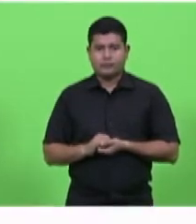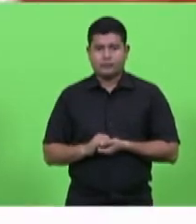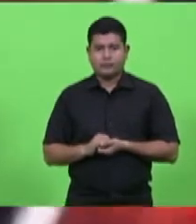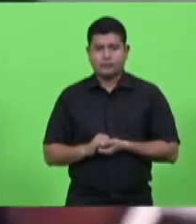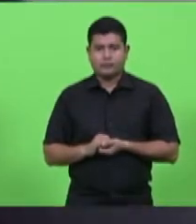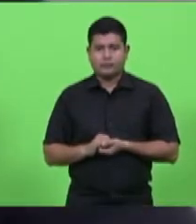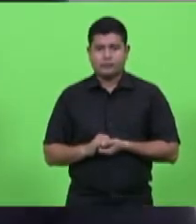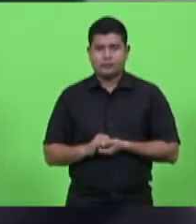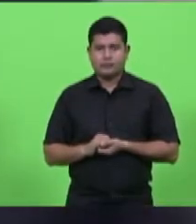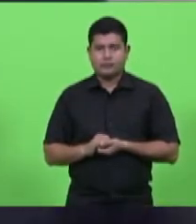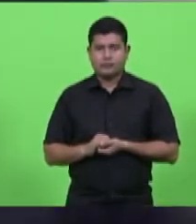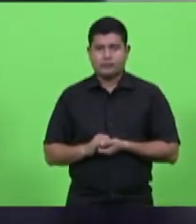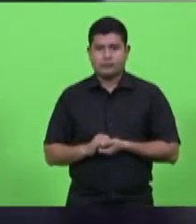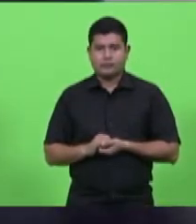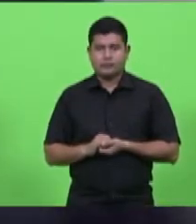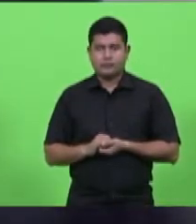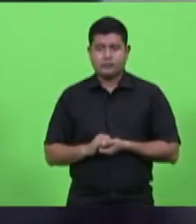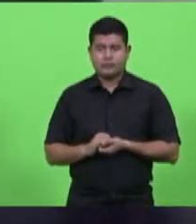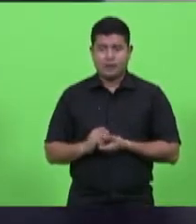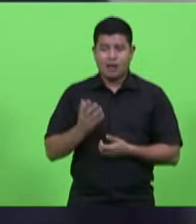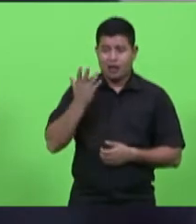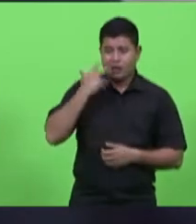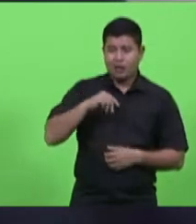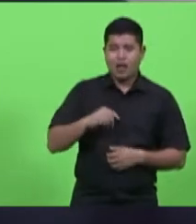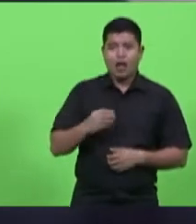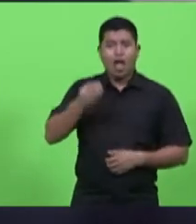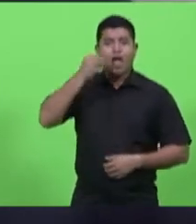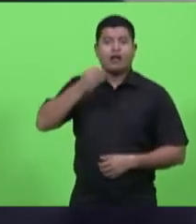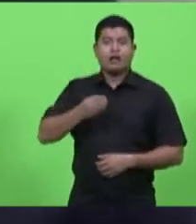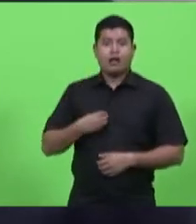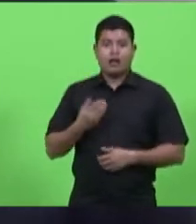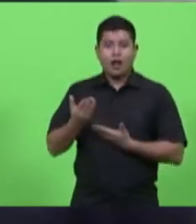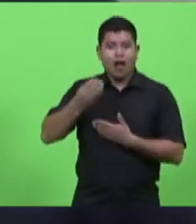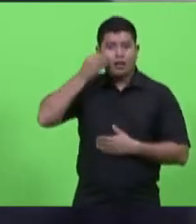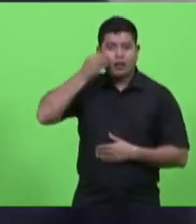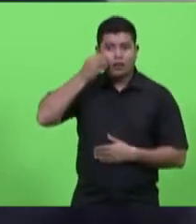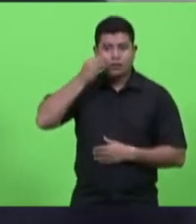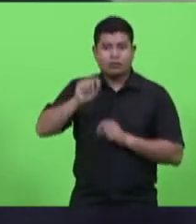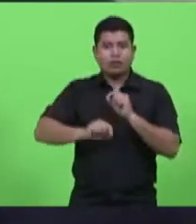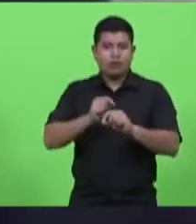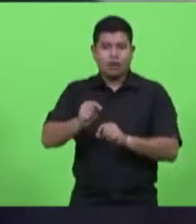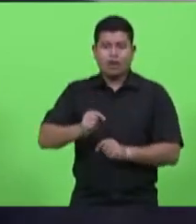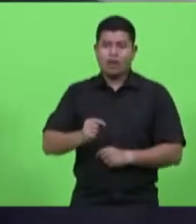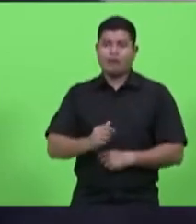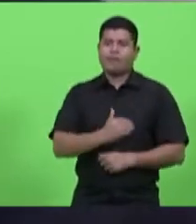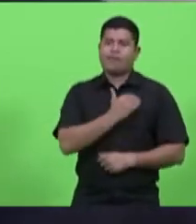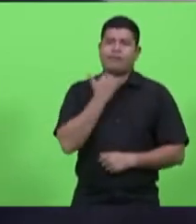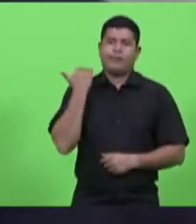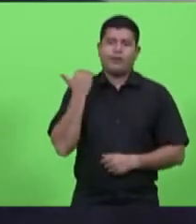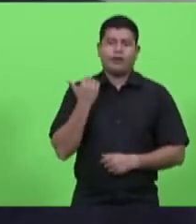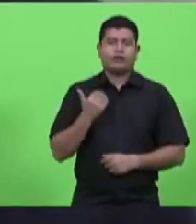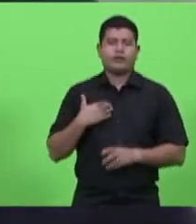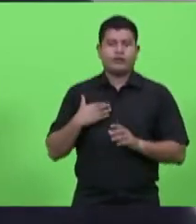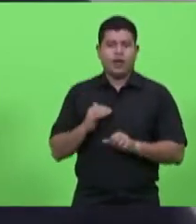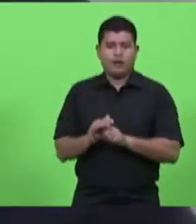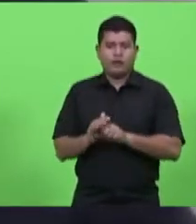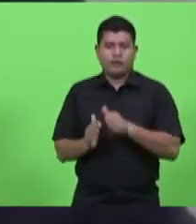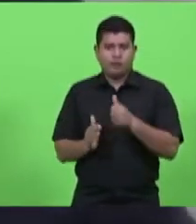Olha. Quer dizer, a criança tentou se matar, se suicidar 10 vezes. Para quem ela ligou? Para a pastora Ellen, que